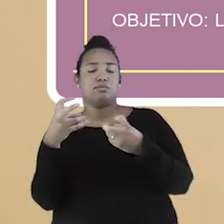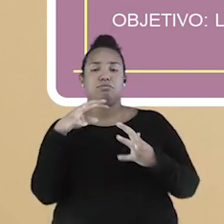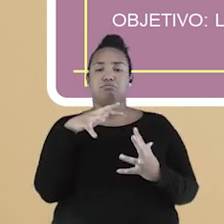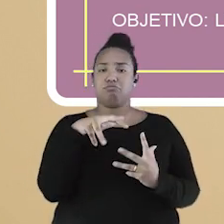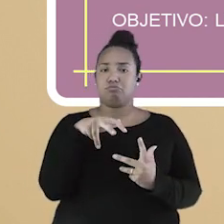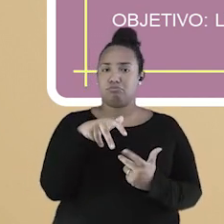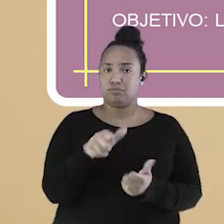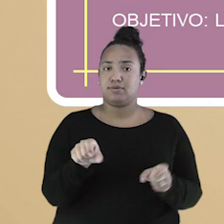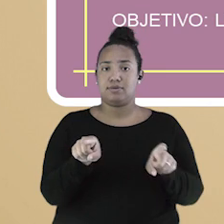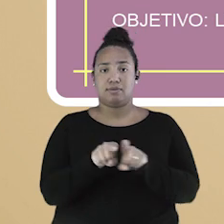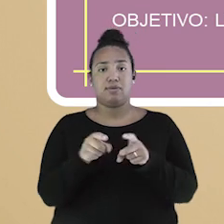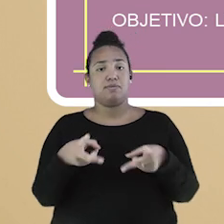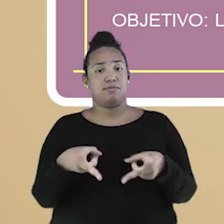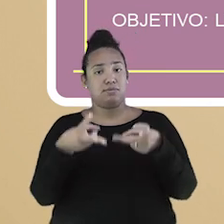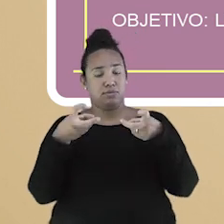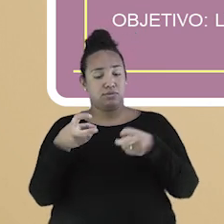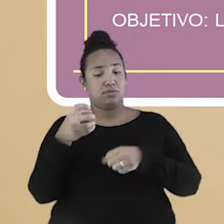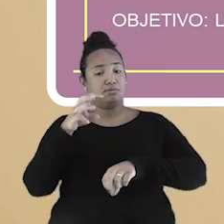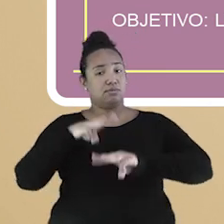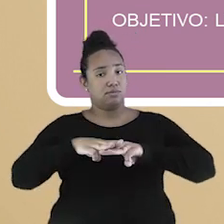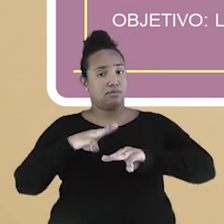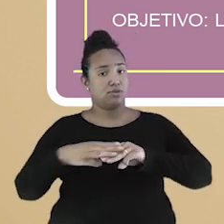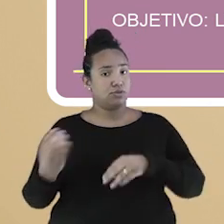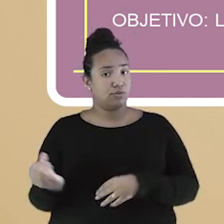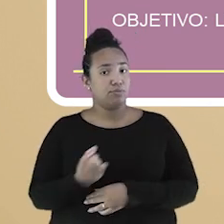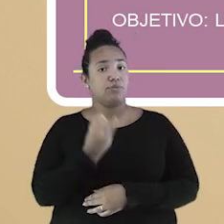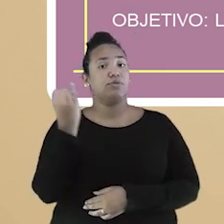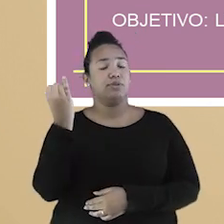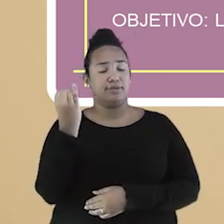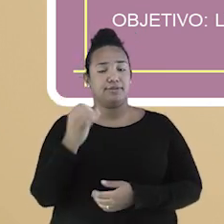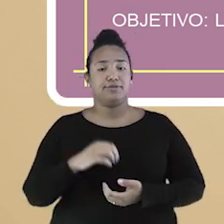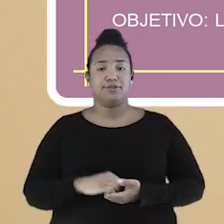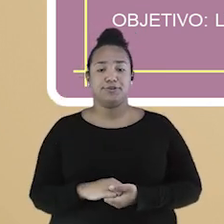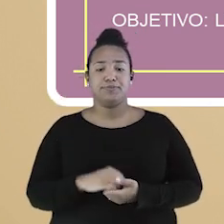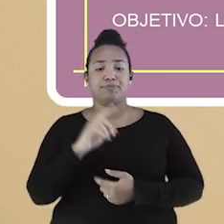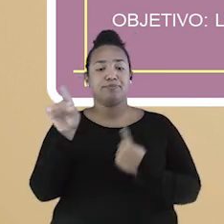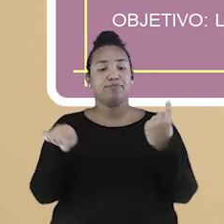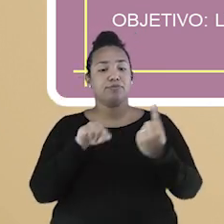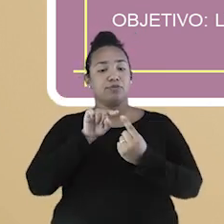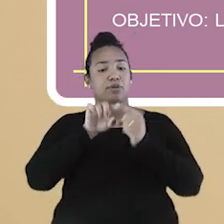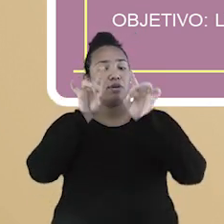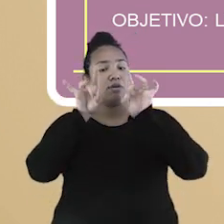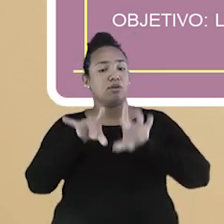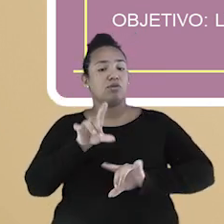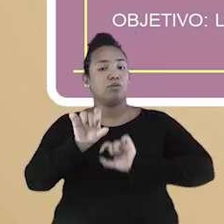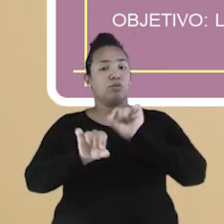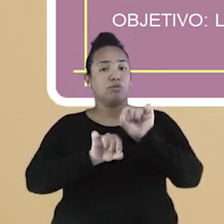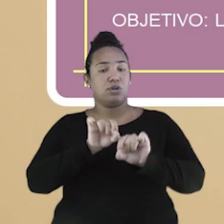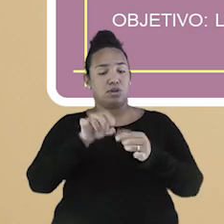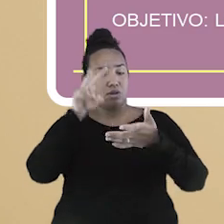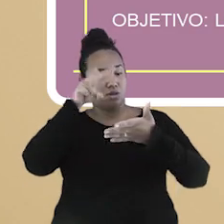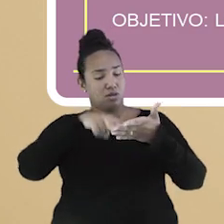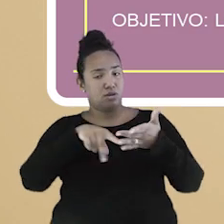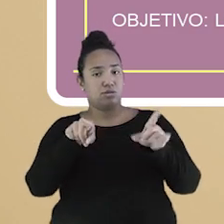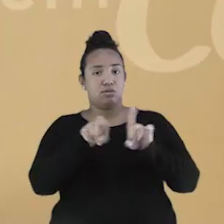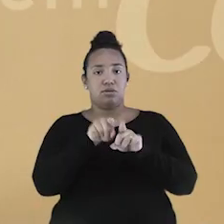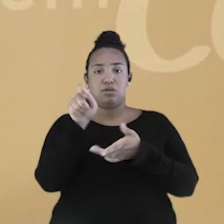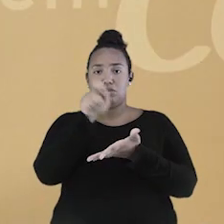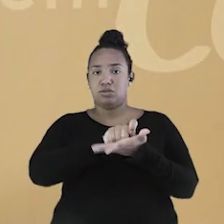sua importância em nossa cultura. E tem como objetivo específico ler e escrever números